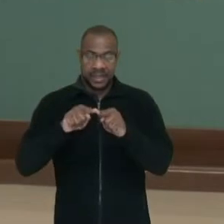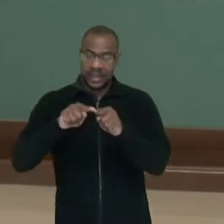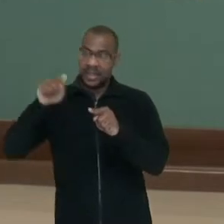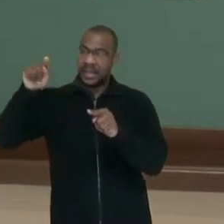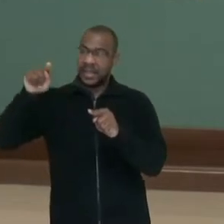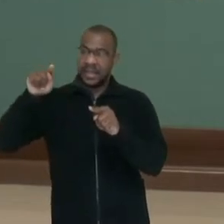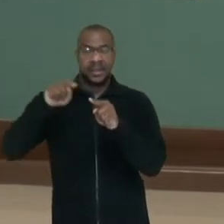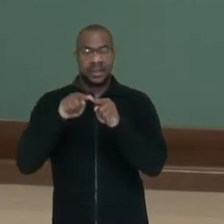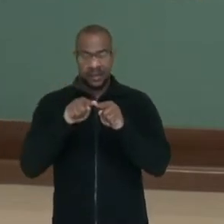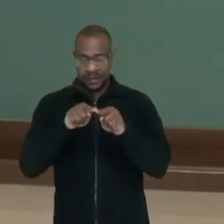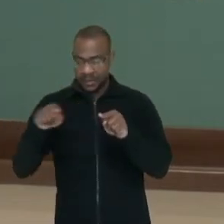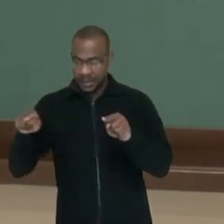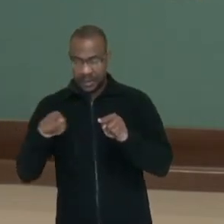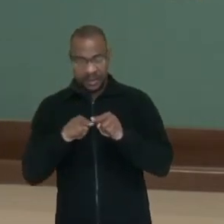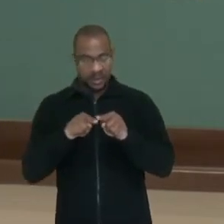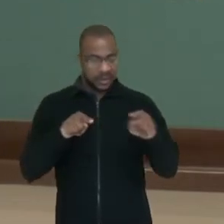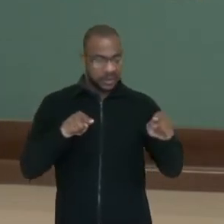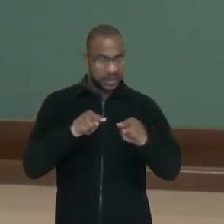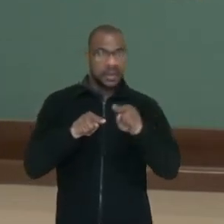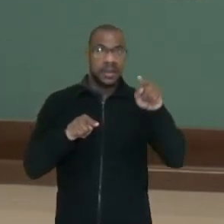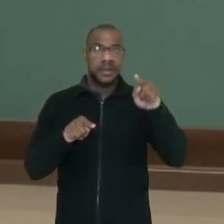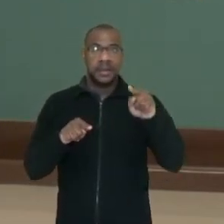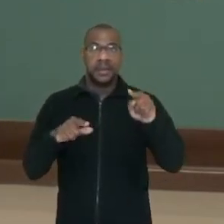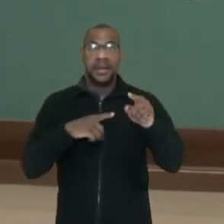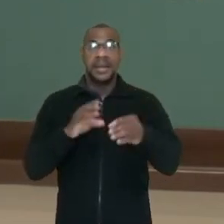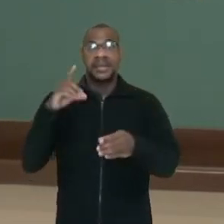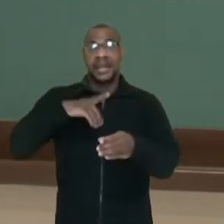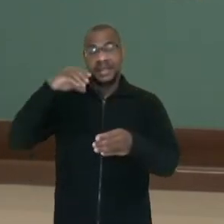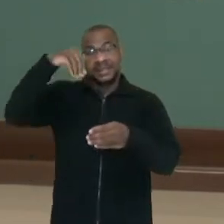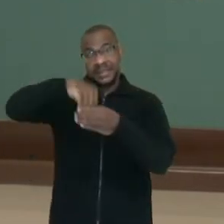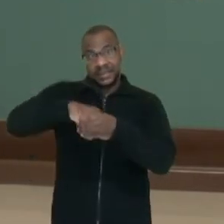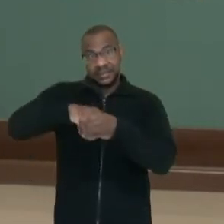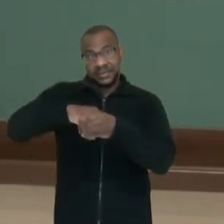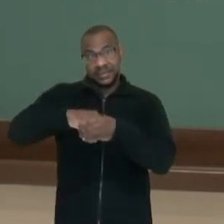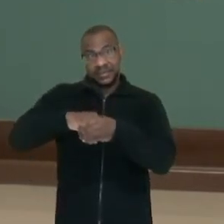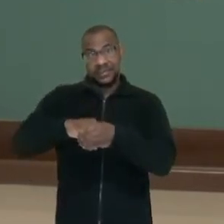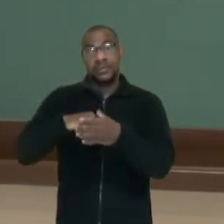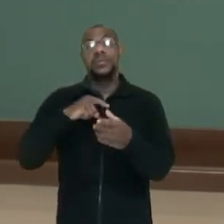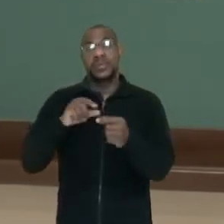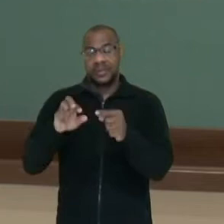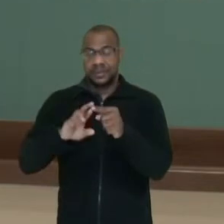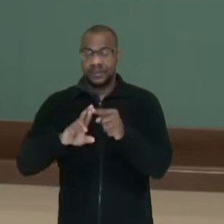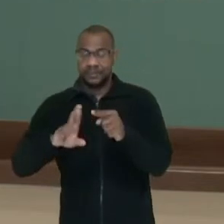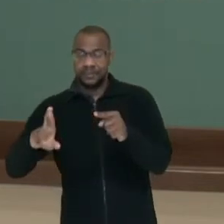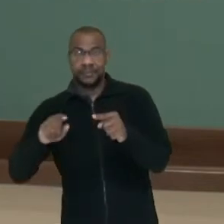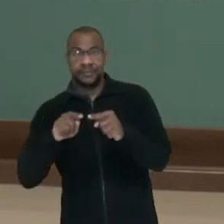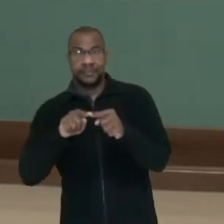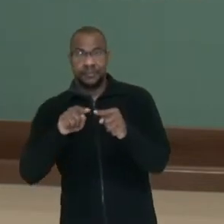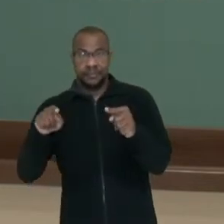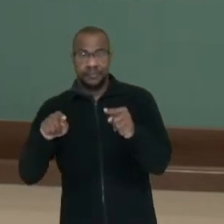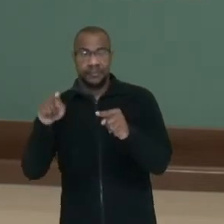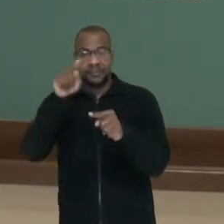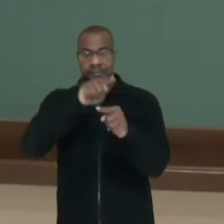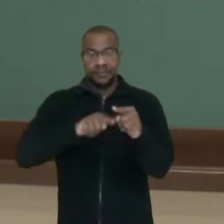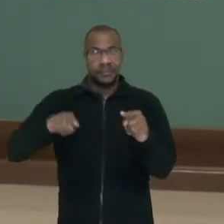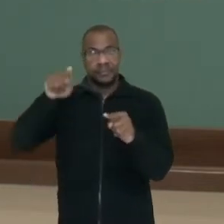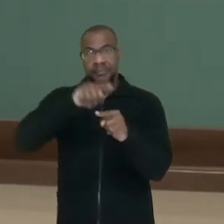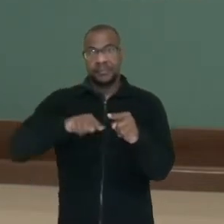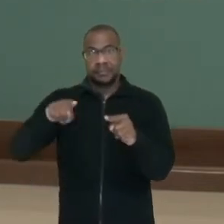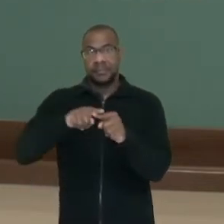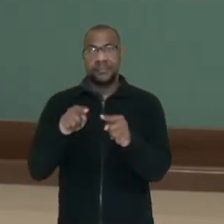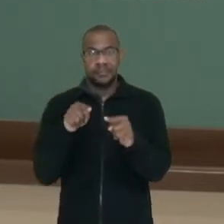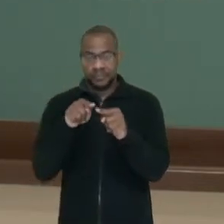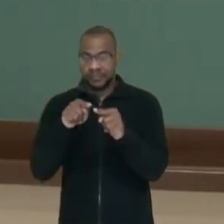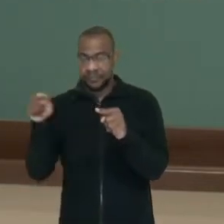cujas extremidades são partes da circunferência. Então, quando você pega dois pontos na circunferência e liga eles, é uma